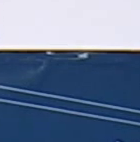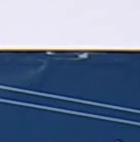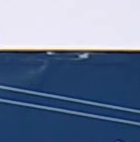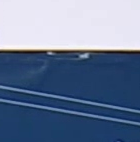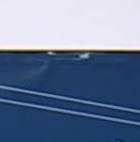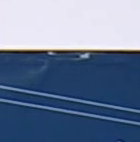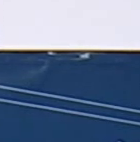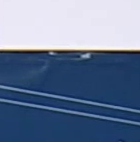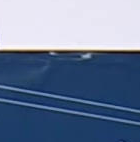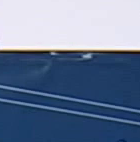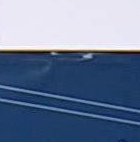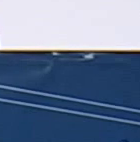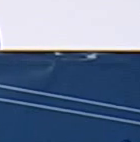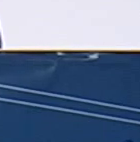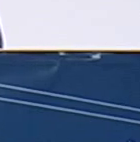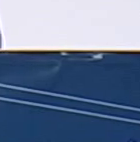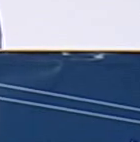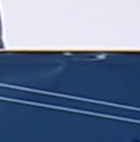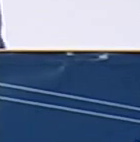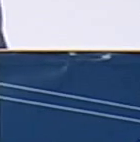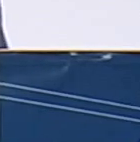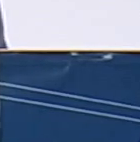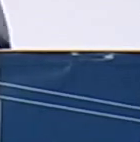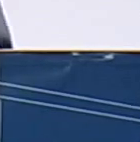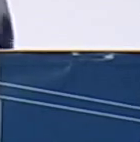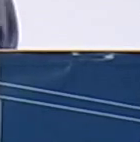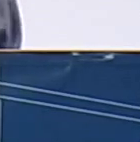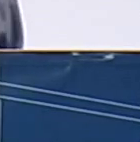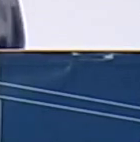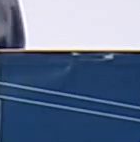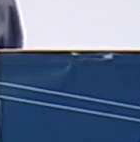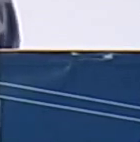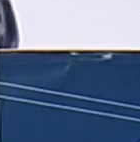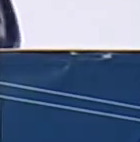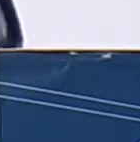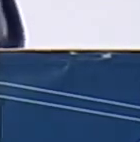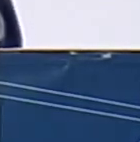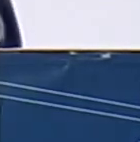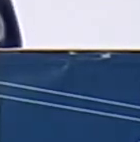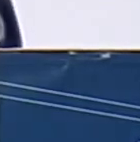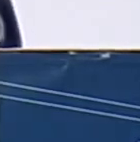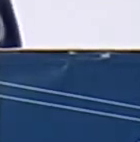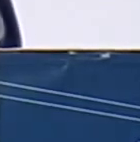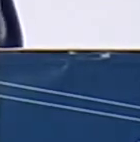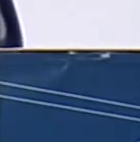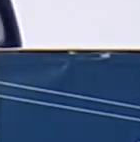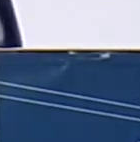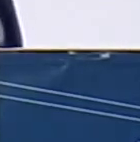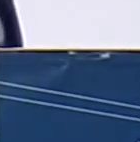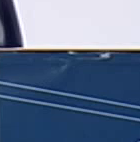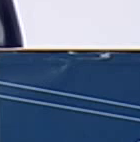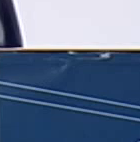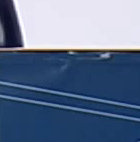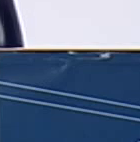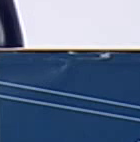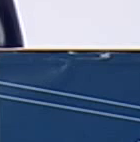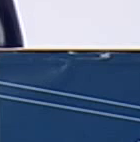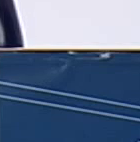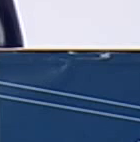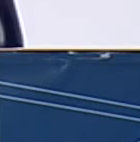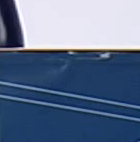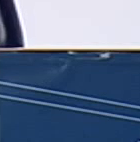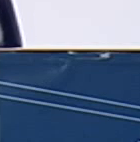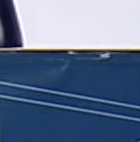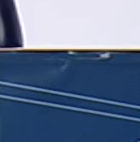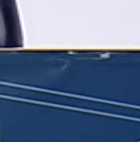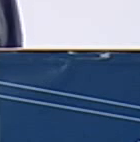democrático de solução dos conflitos evidentemente que por dever de ofício direito o juiz conhece